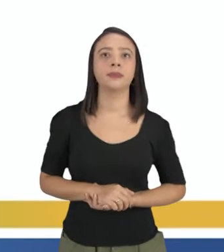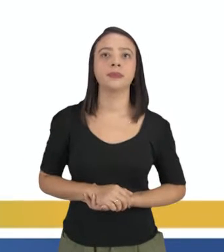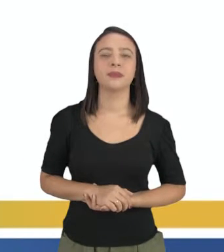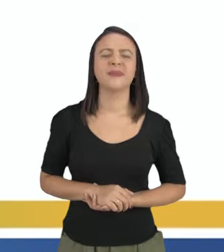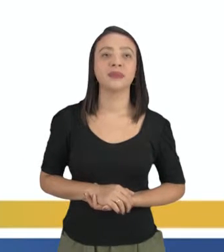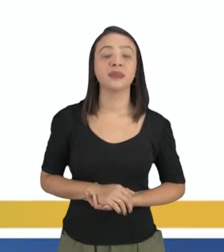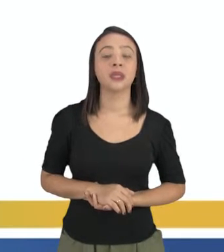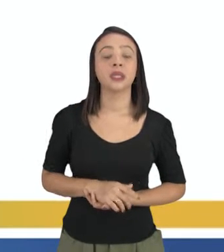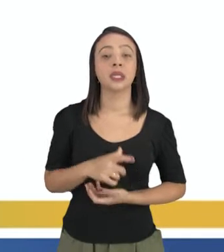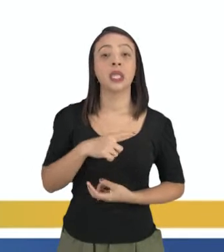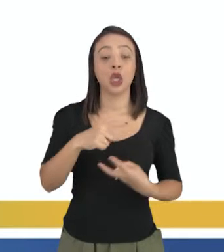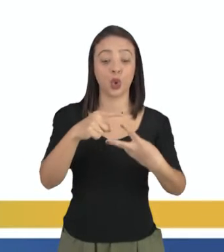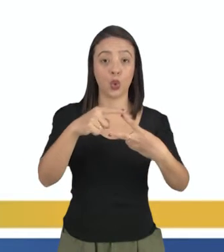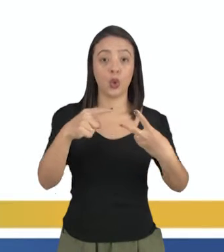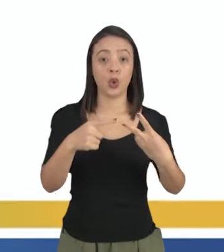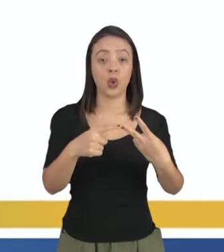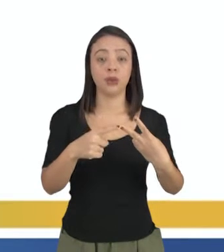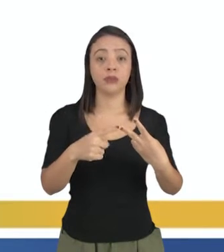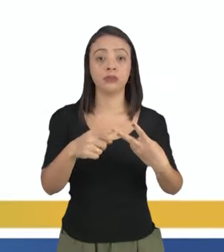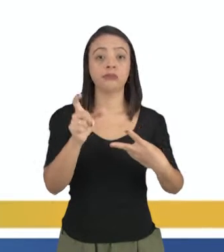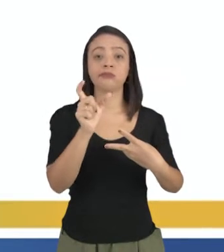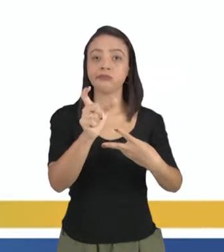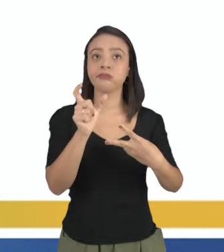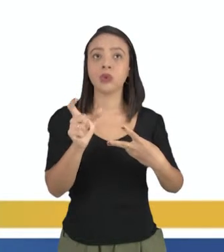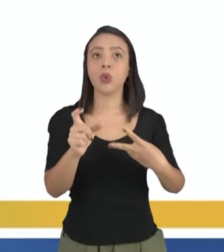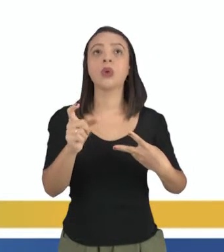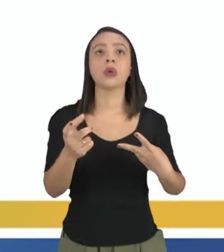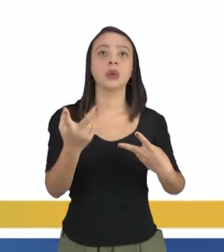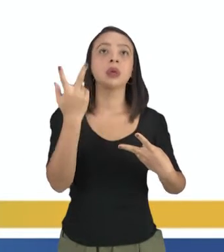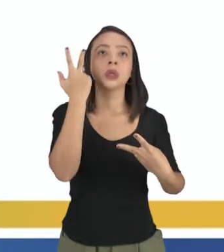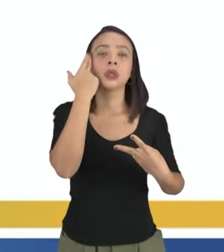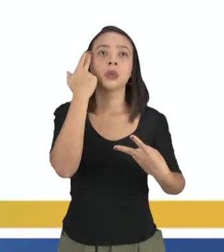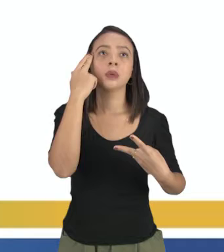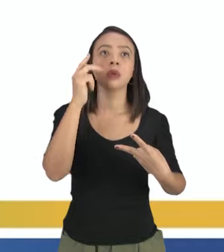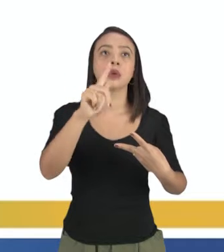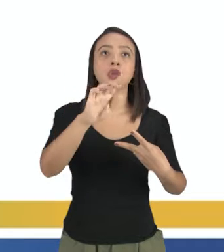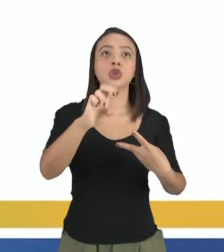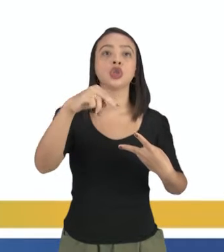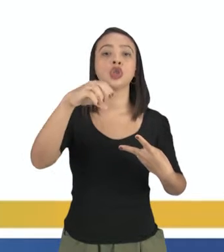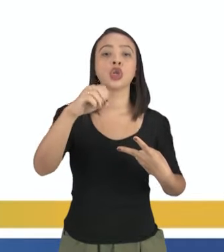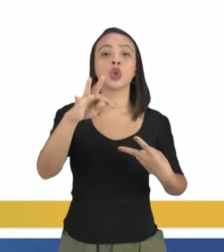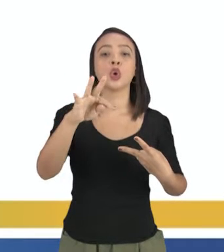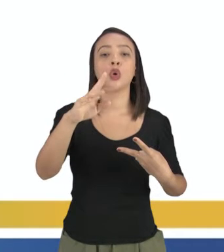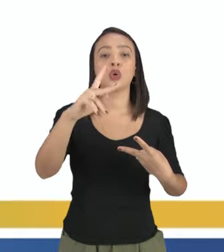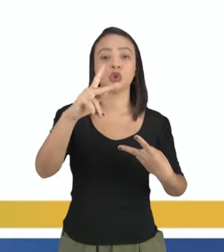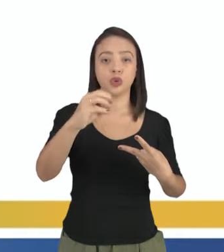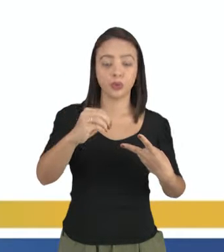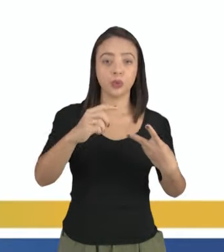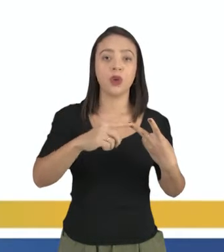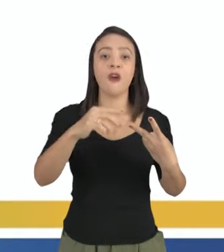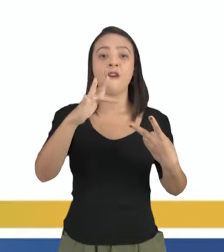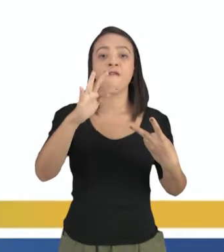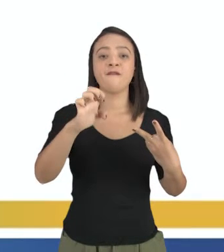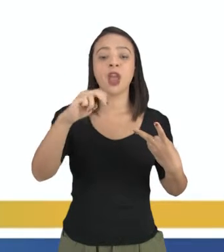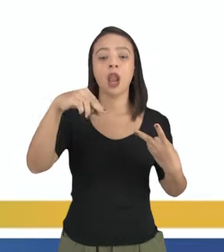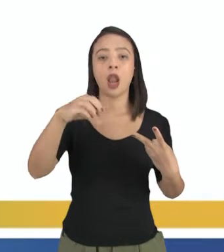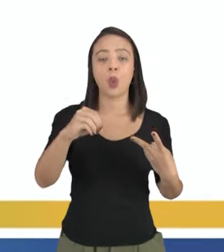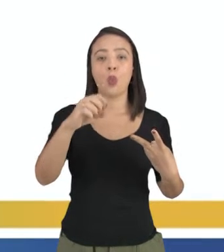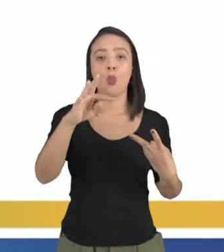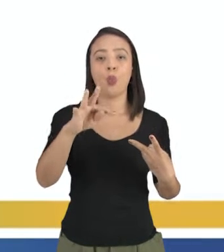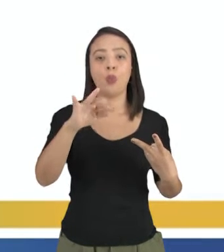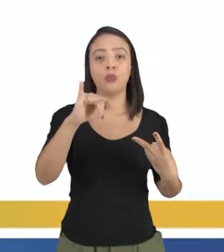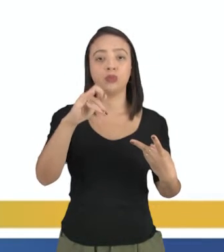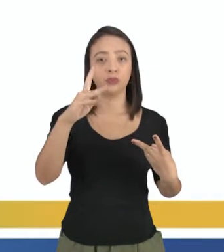Bom, existem dois termos que são bem comuns e nós chamamos de genótipo e fenótipo. Como a gente está